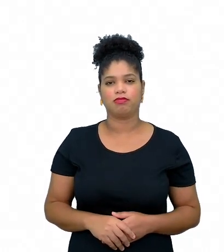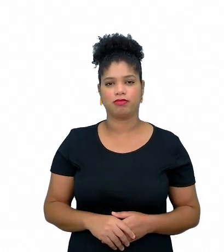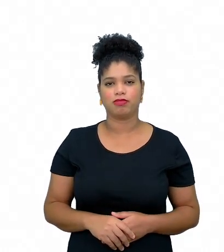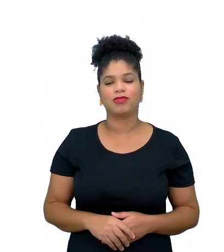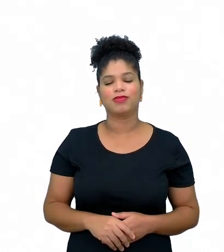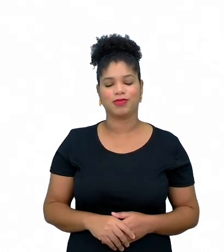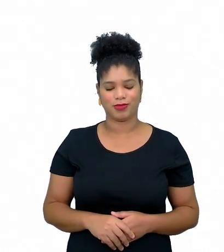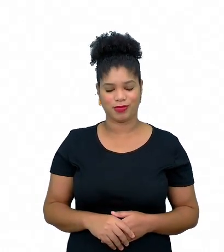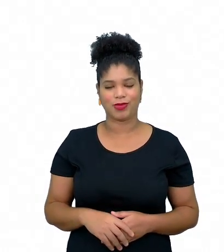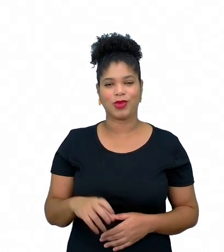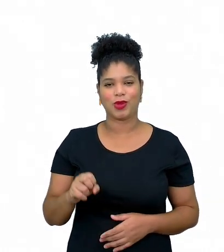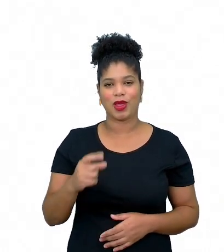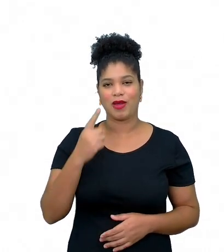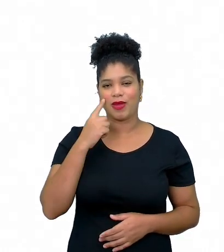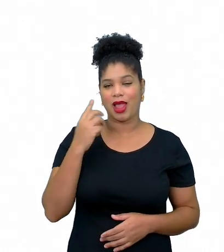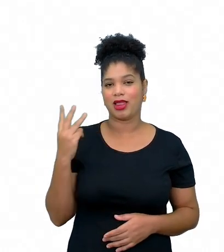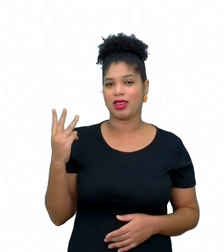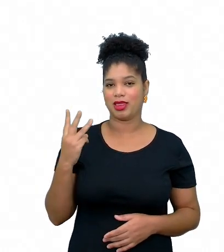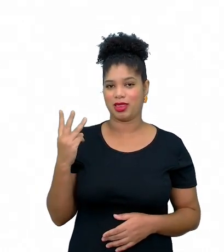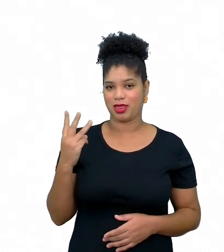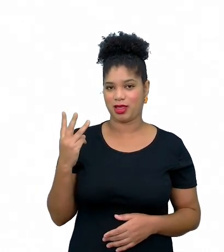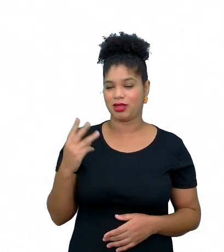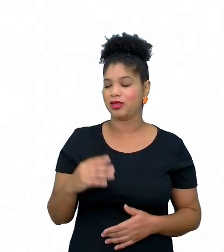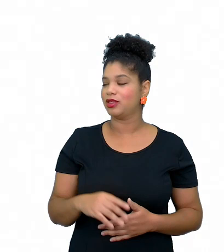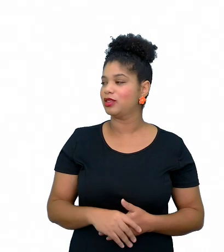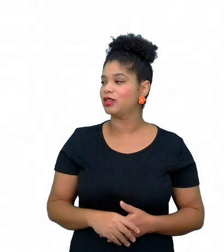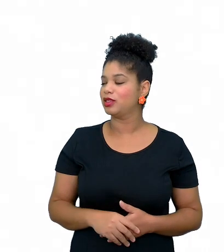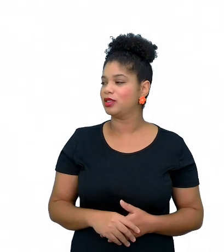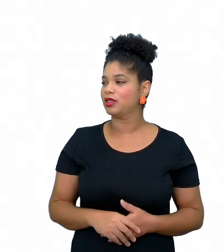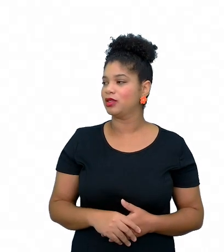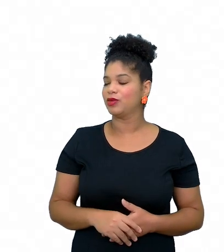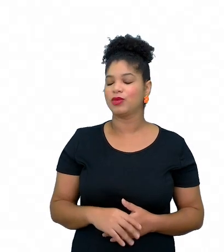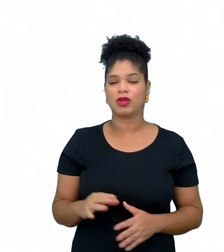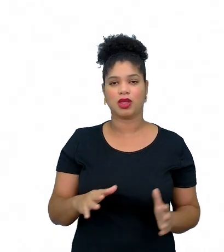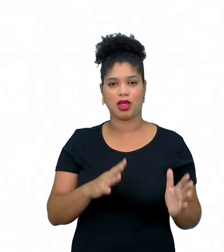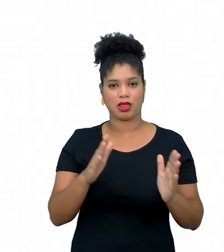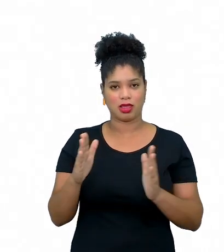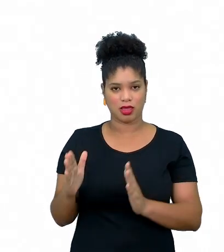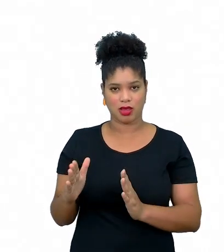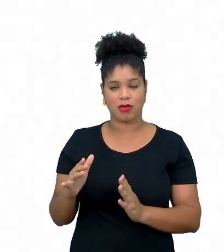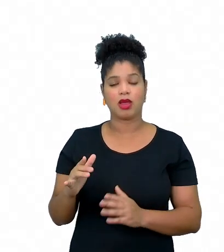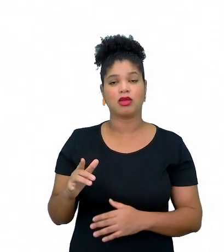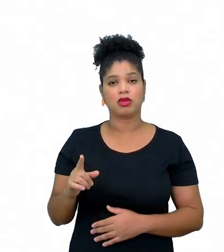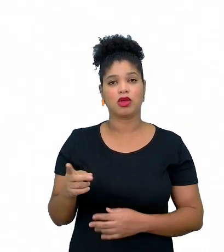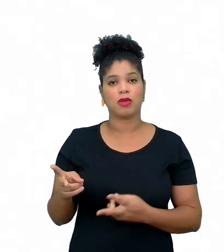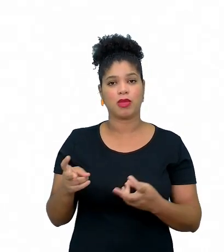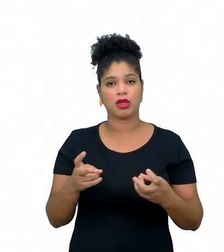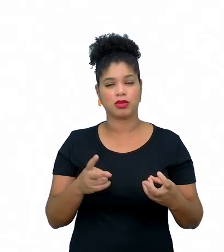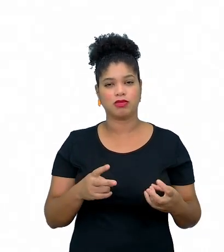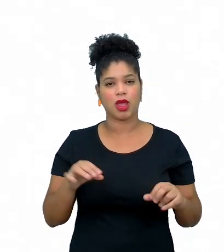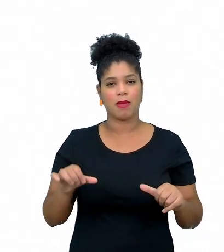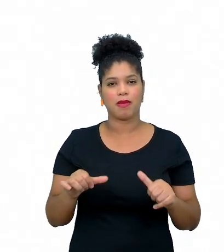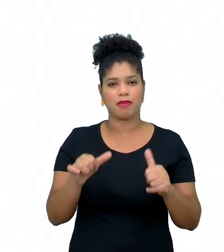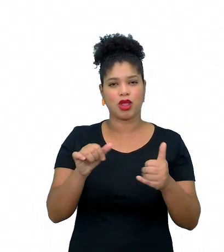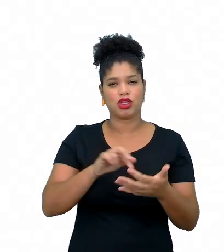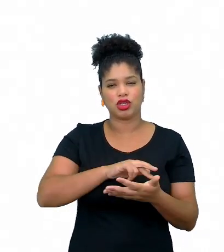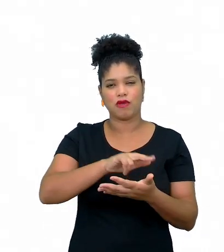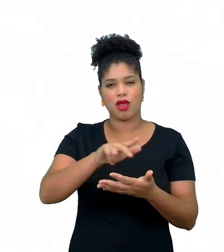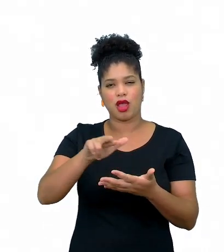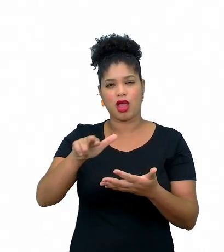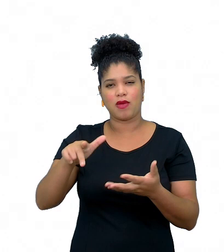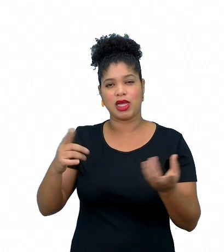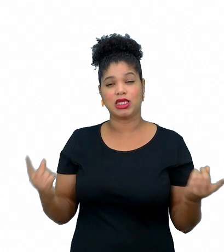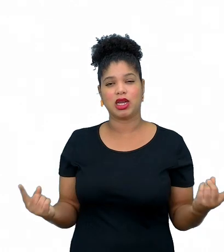Muito bem. Então, aqui nessa terceira etapa também é importante que vai haver esse fortalecimento da transversalidade